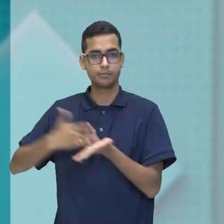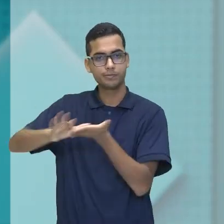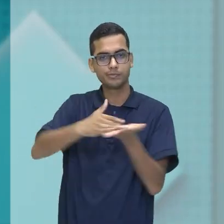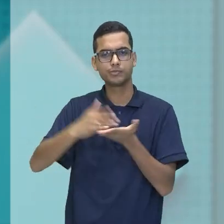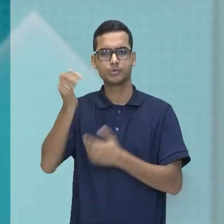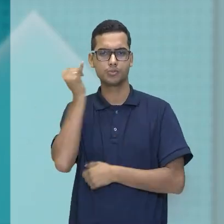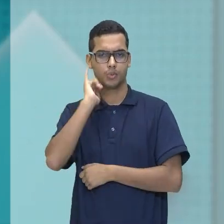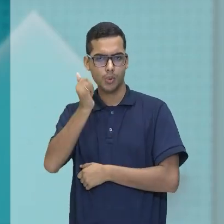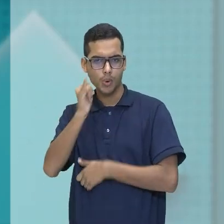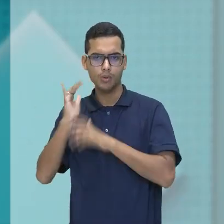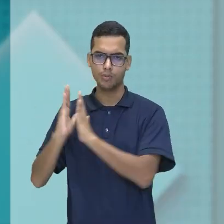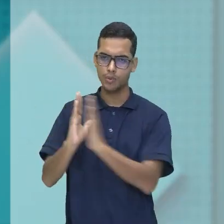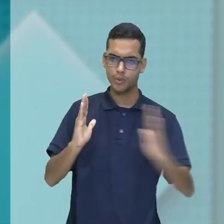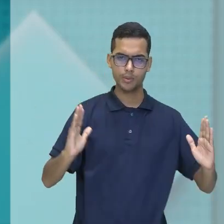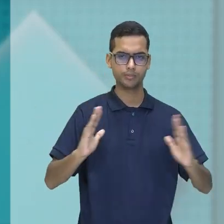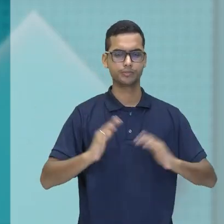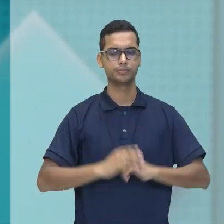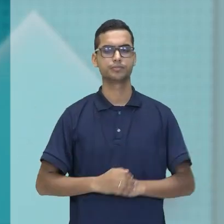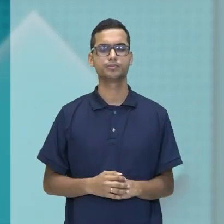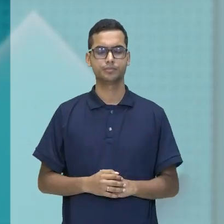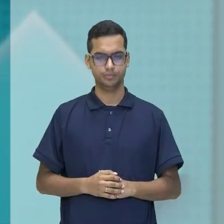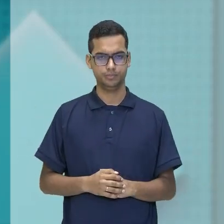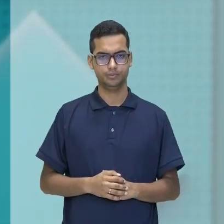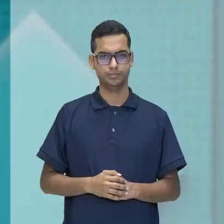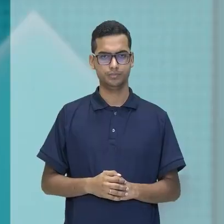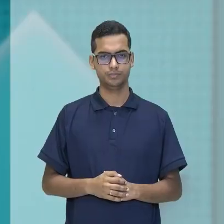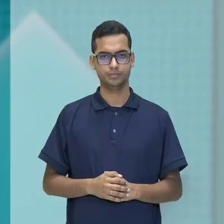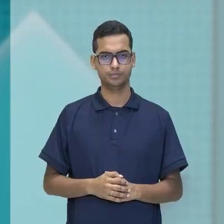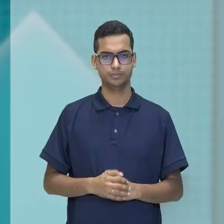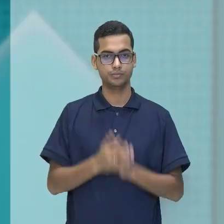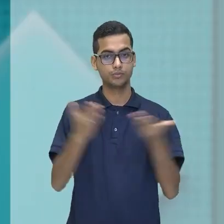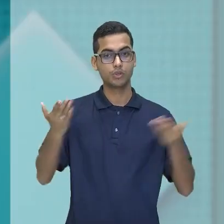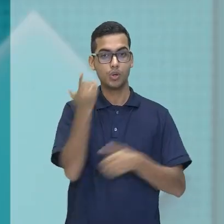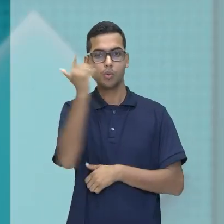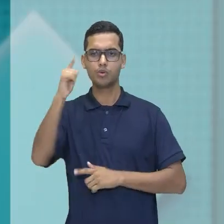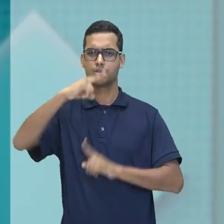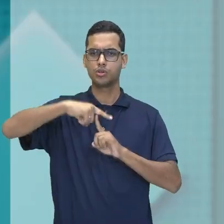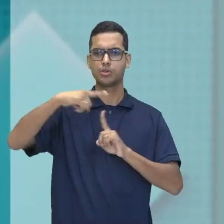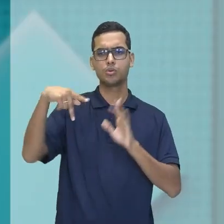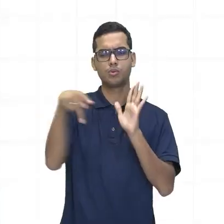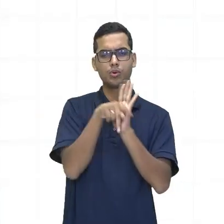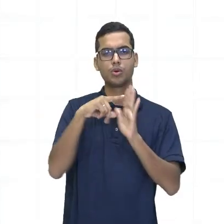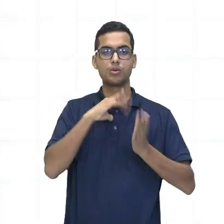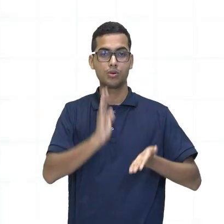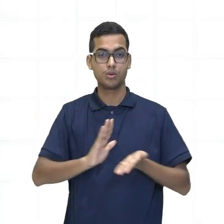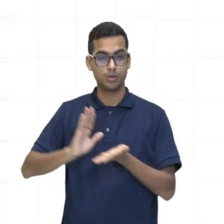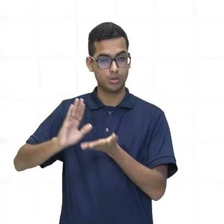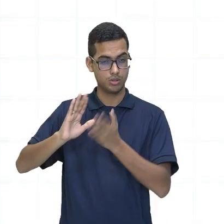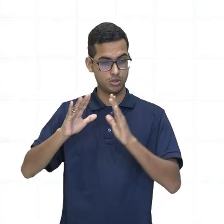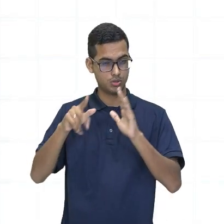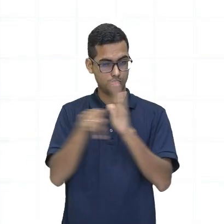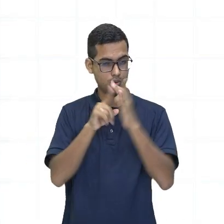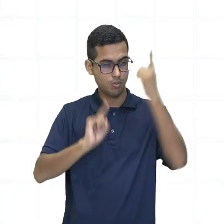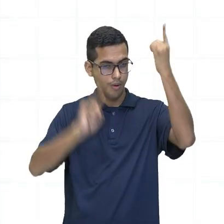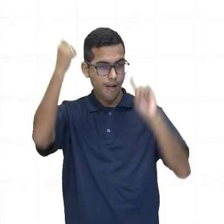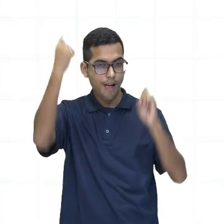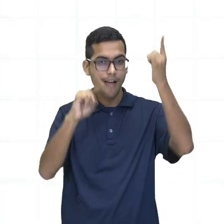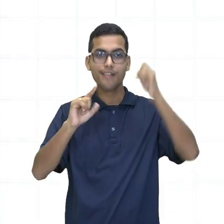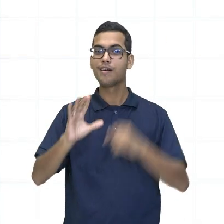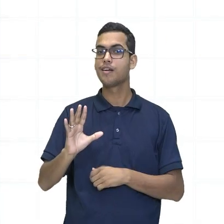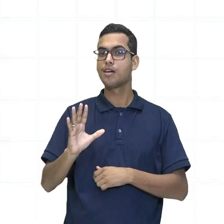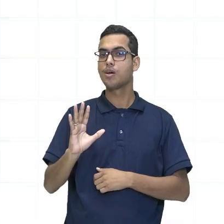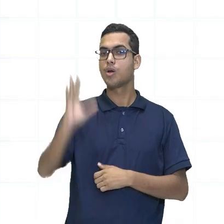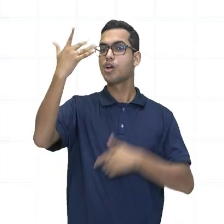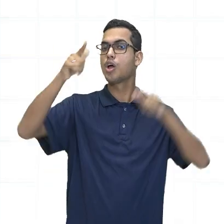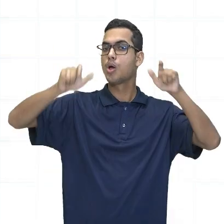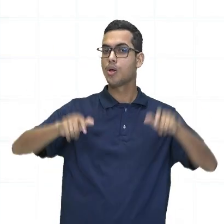Vamos falar de um outro tipo de carnaval que acontece lá no Nordeste, lá em Pernambuco. Bem, na